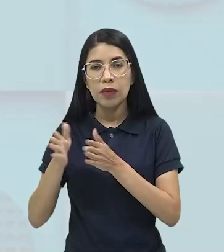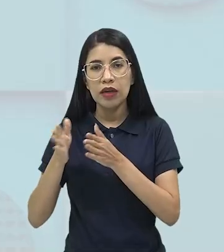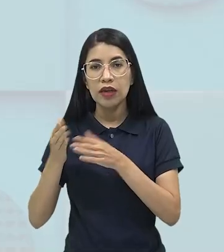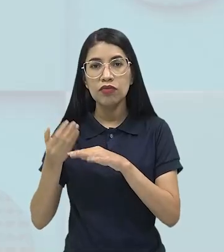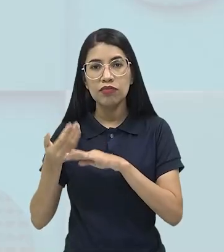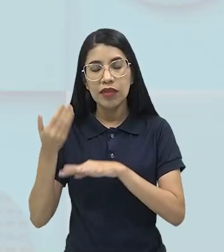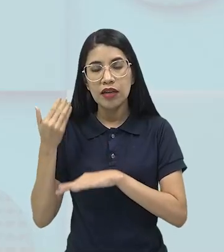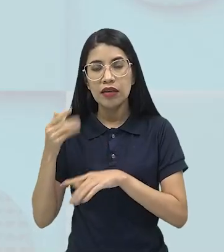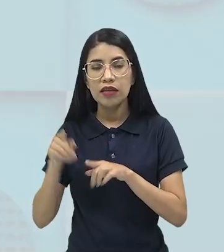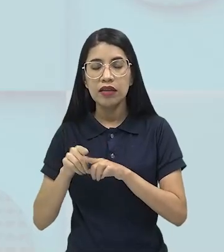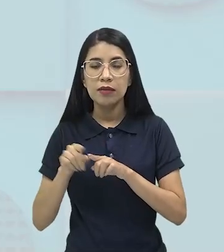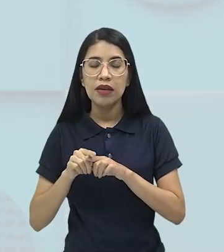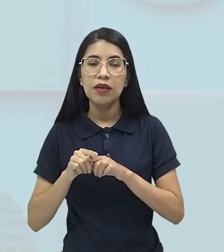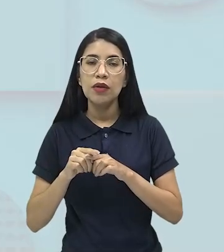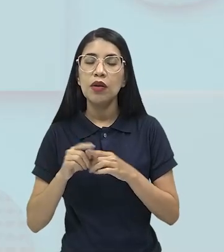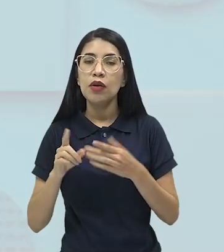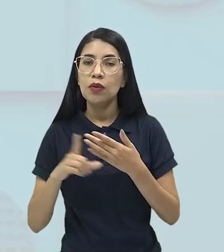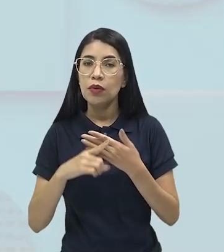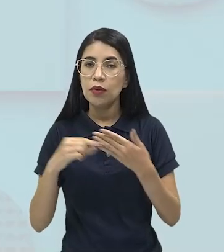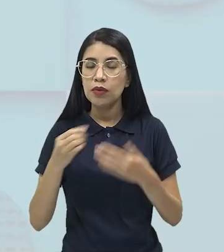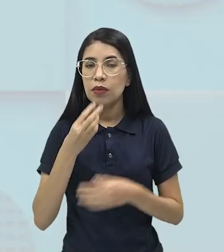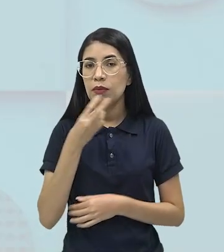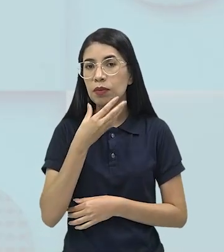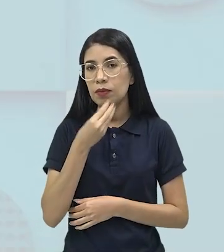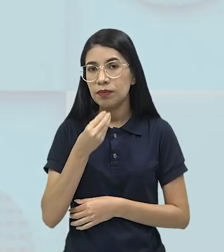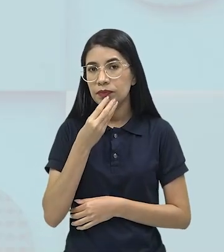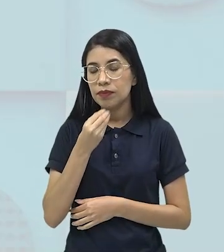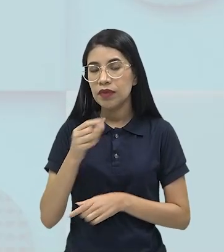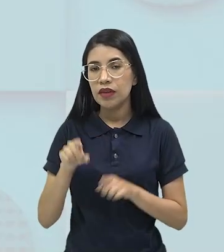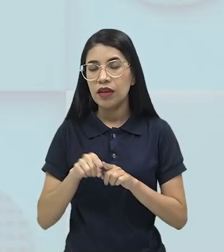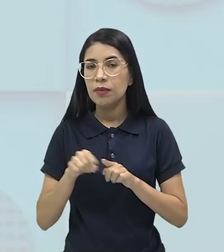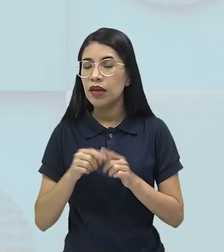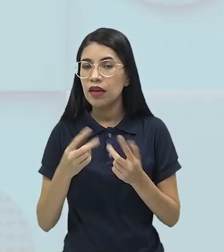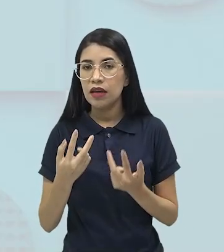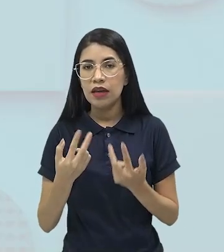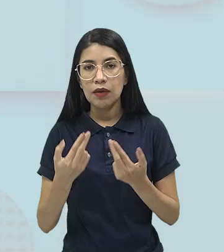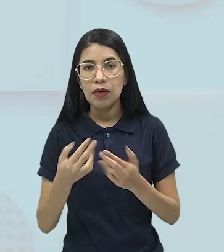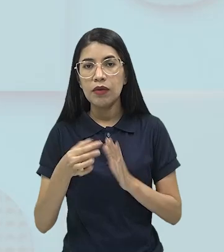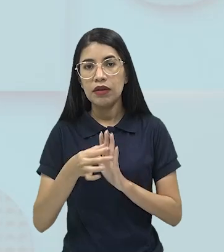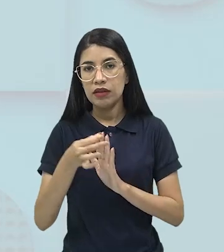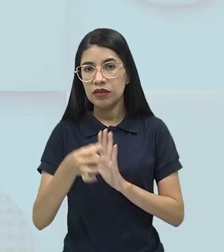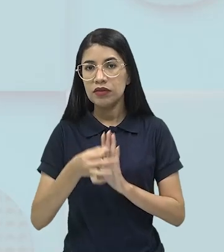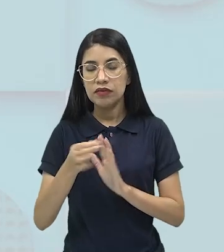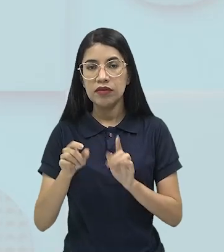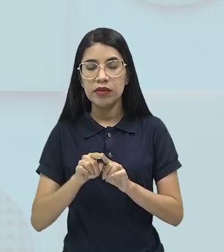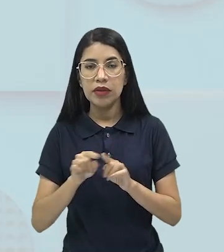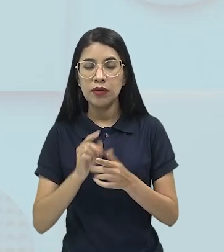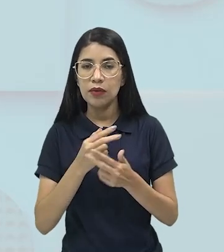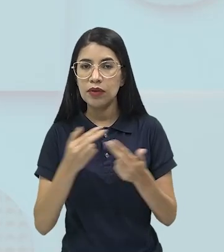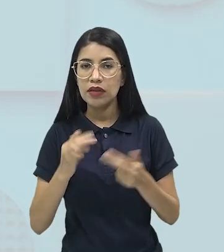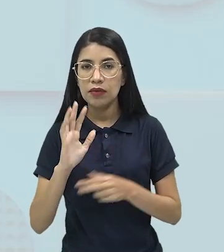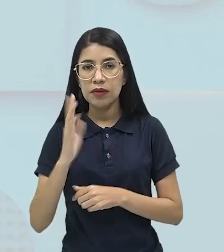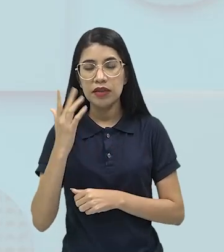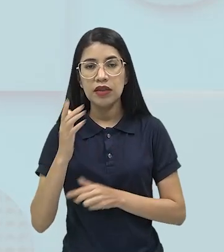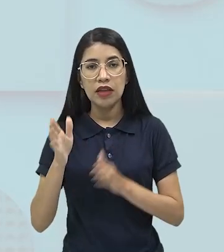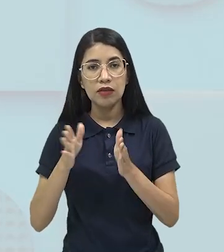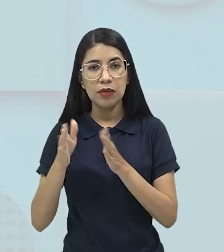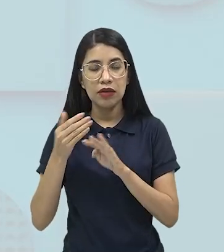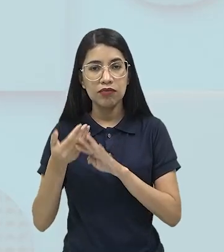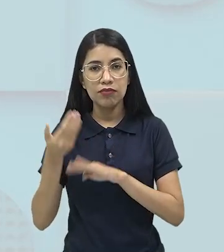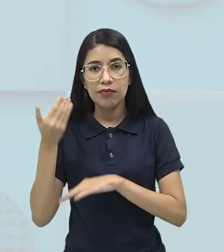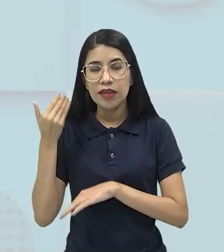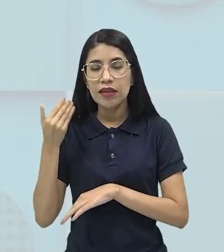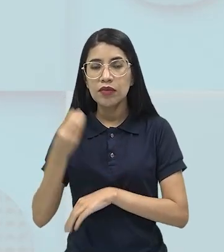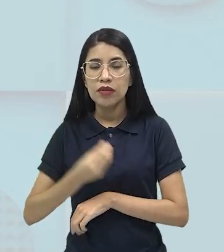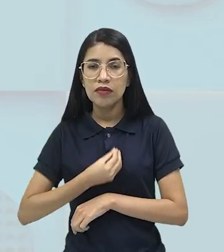Machado de Assis também fazia, né, críticas a respeito das coisas que ocorriam na sua época. Então,